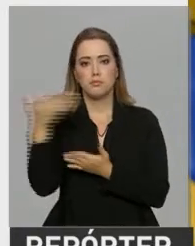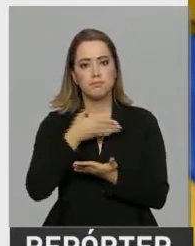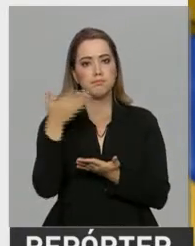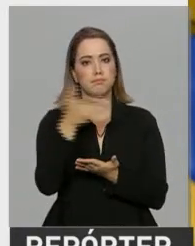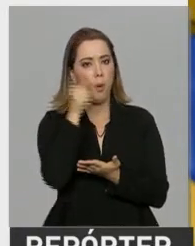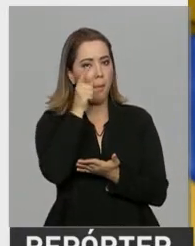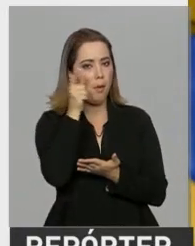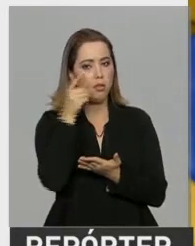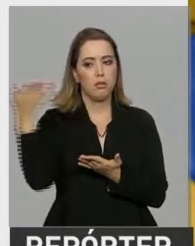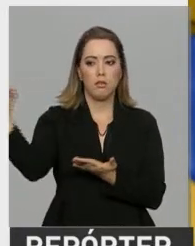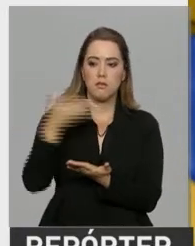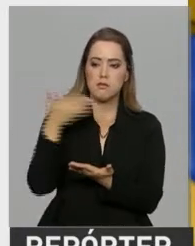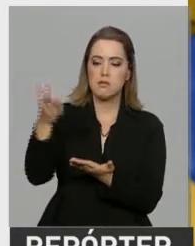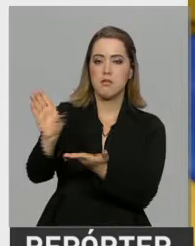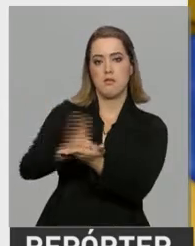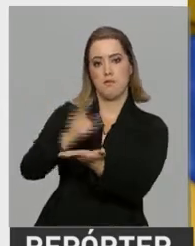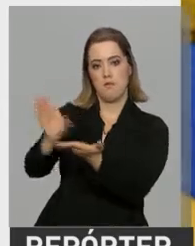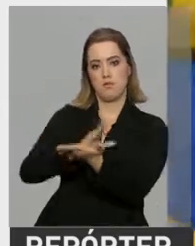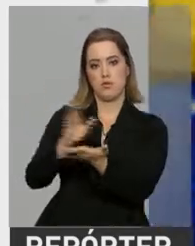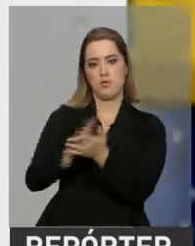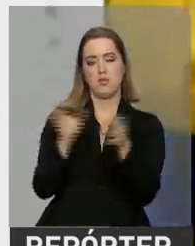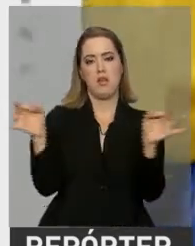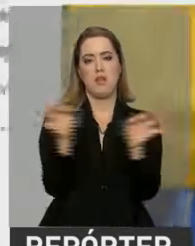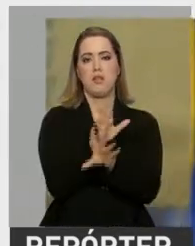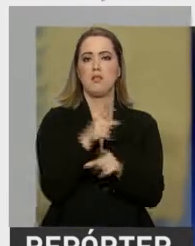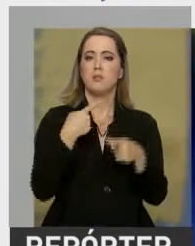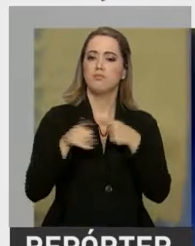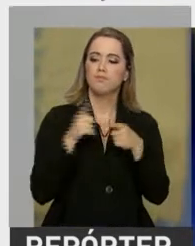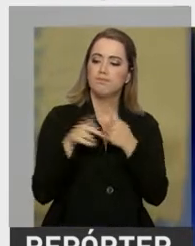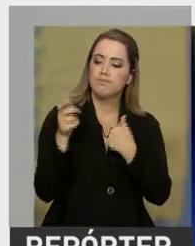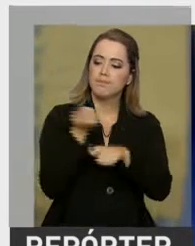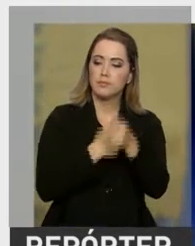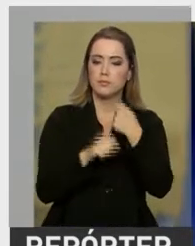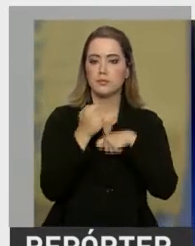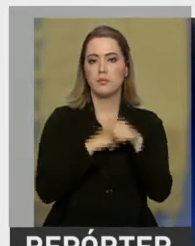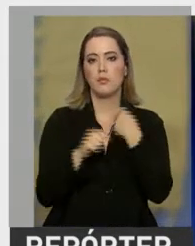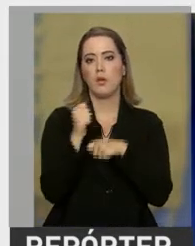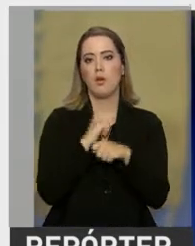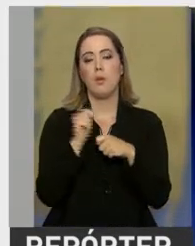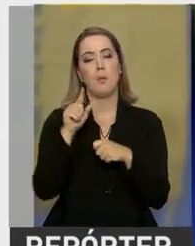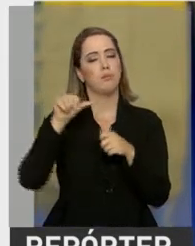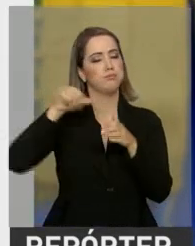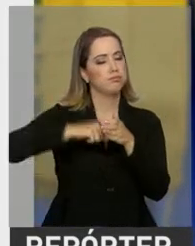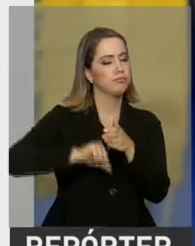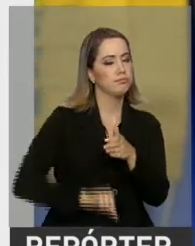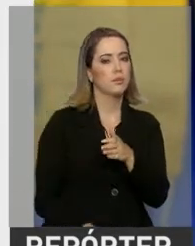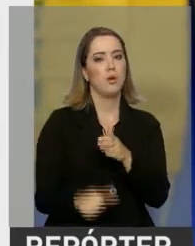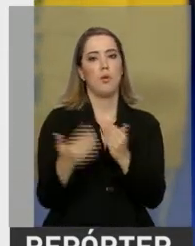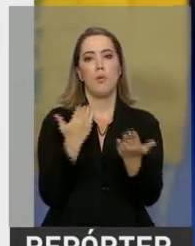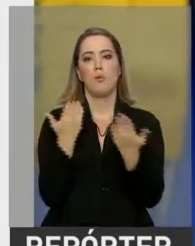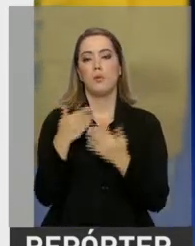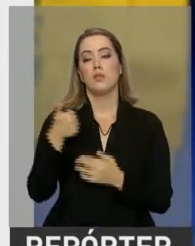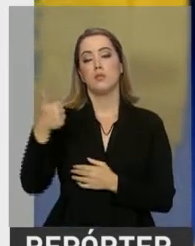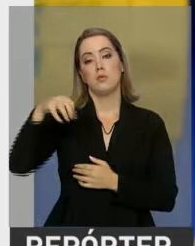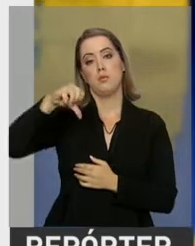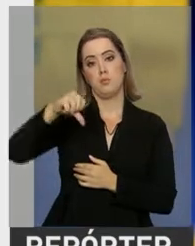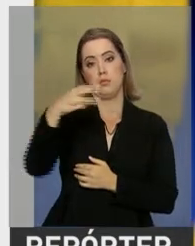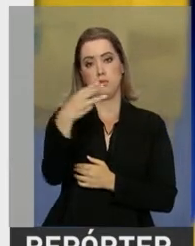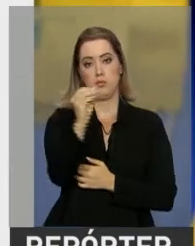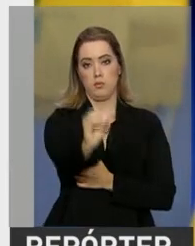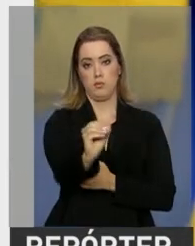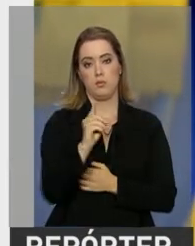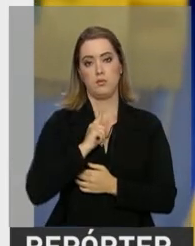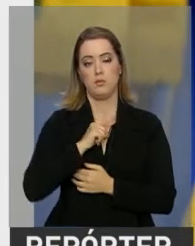acabar com a pior recessão desde a década de 1930 ainda de acordo com a publicação temer disse que o país tem